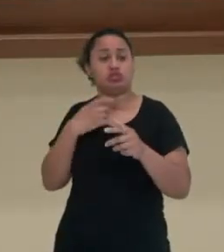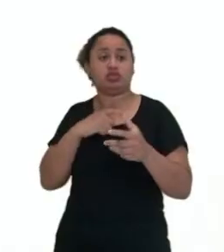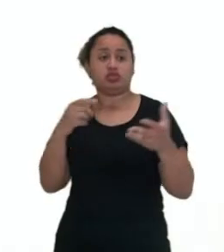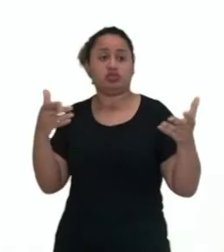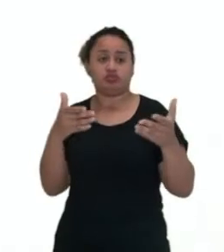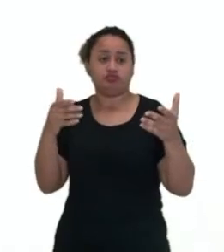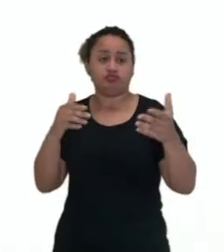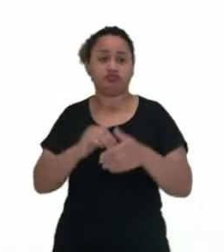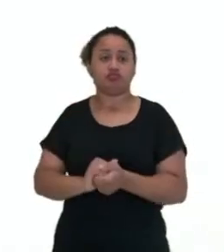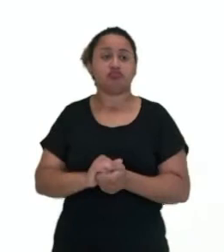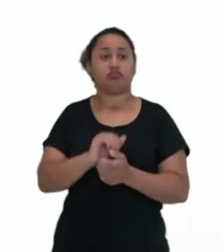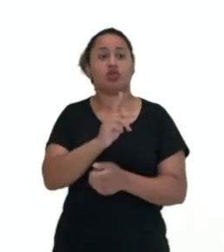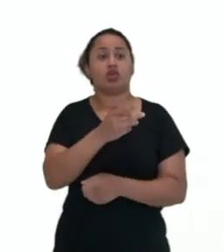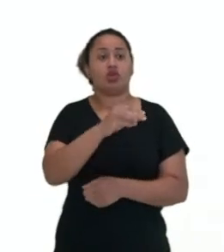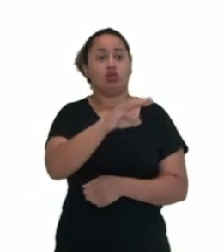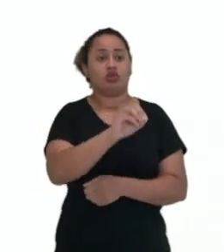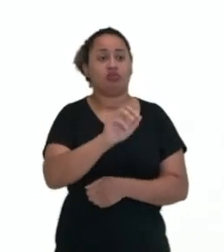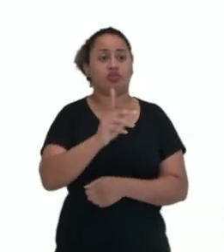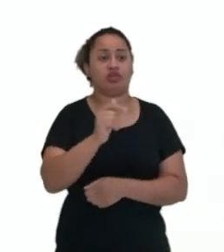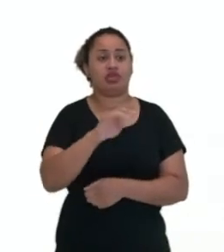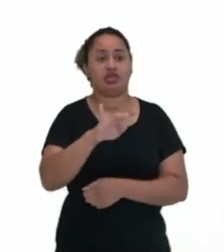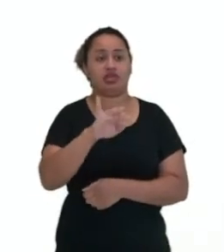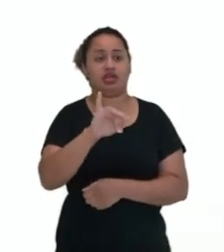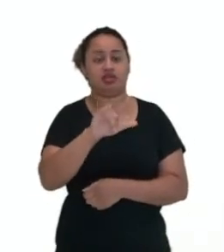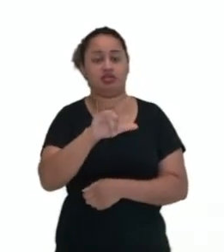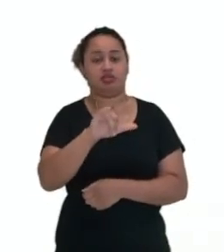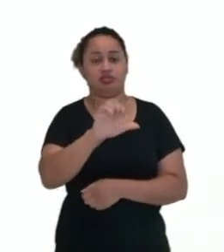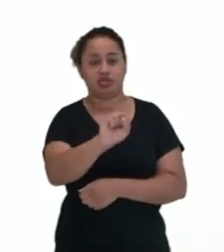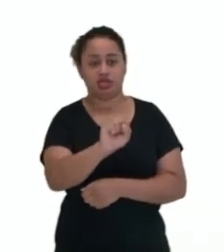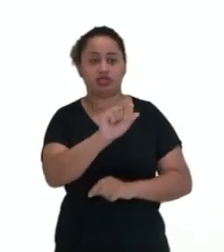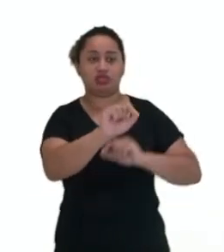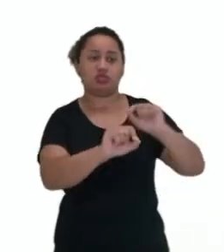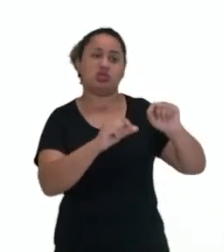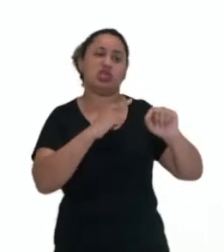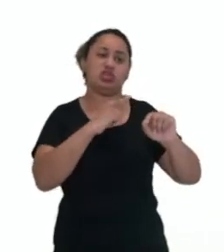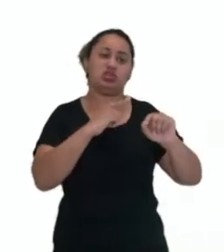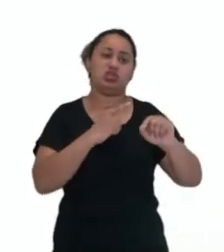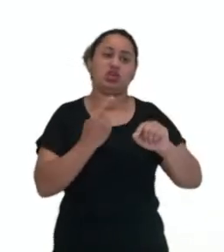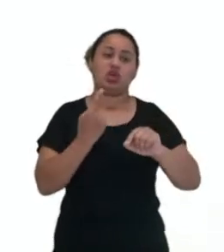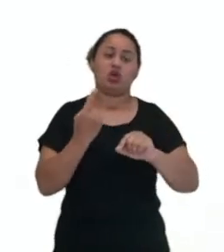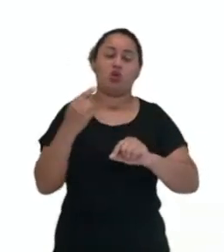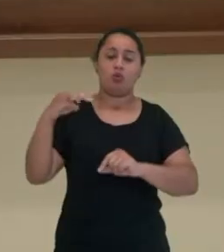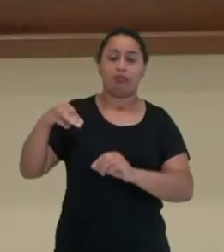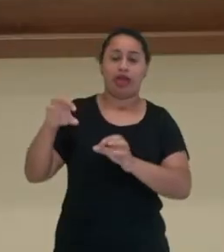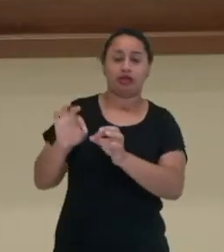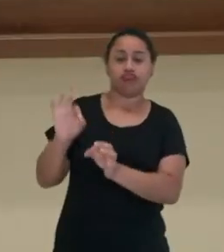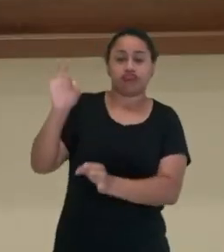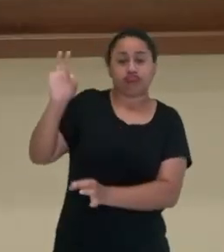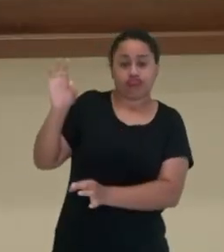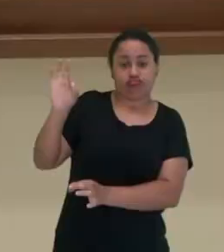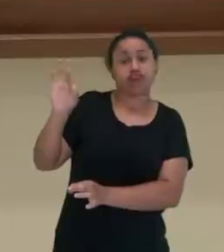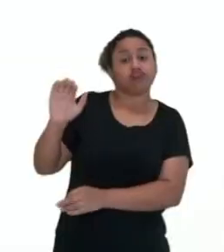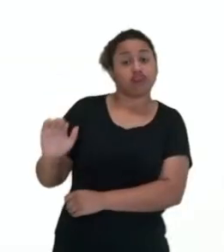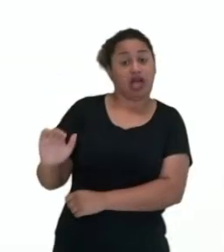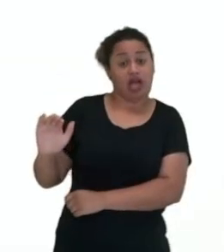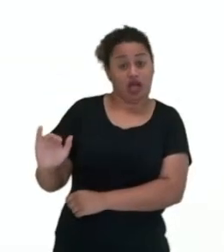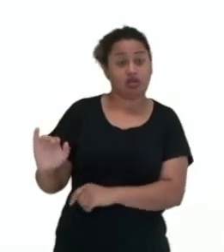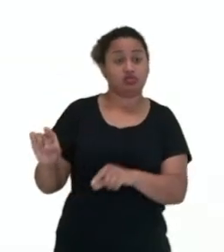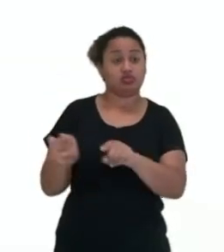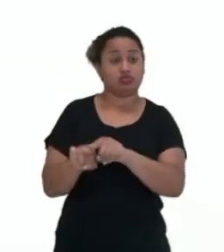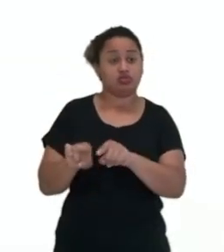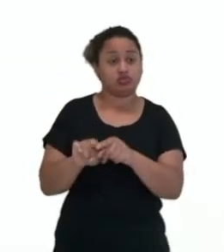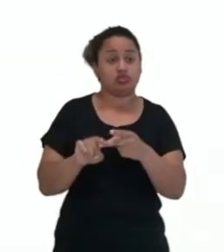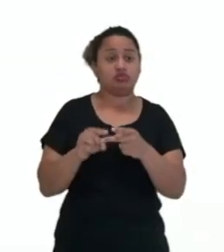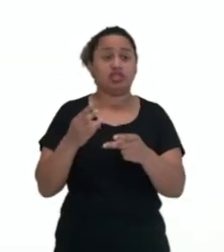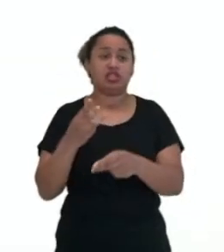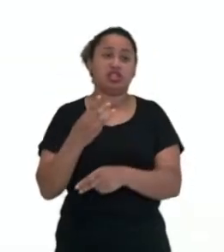Homo habilis se caracterizava por ter mais ou menos 1 metro de tamanho, também de estatura pequena, 30 a